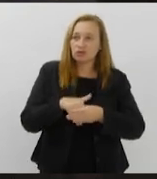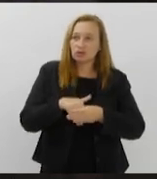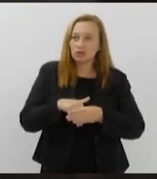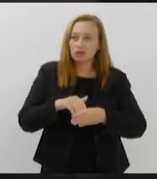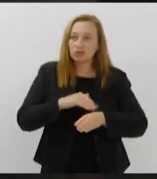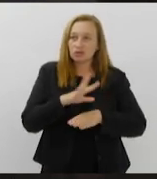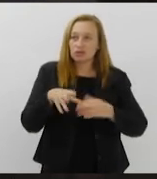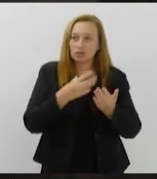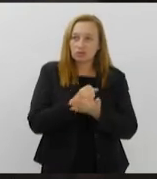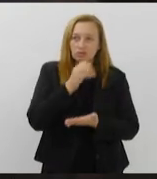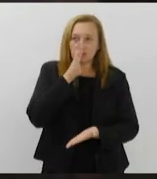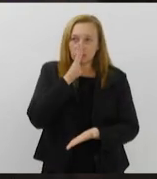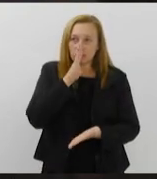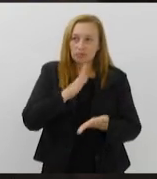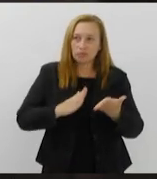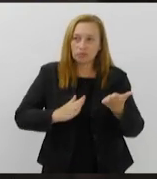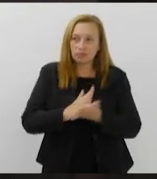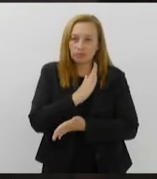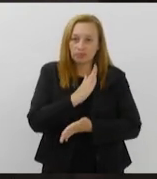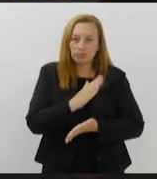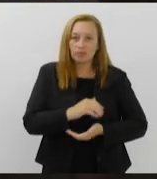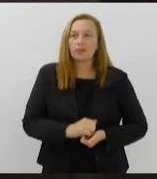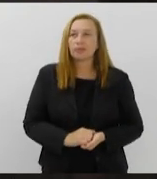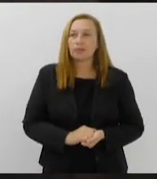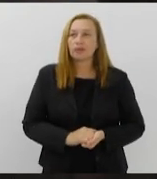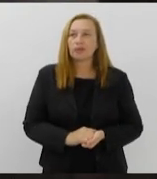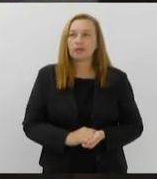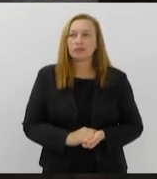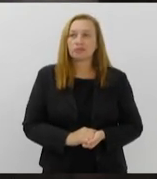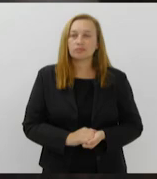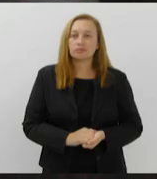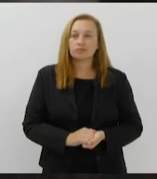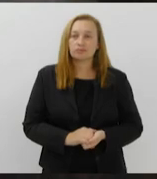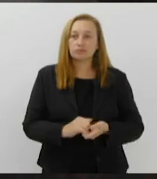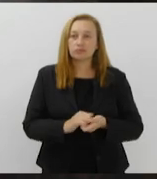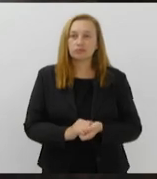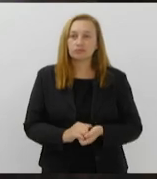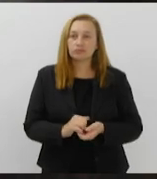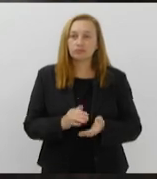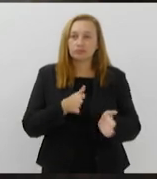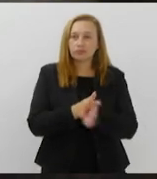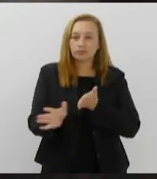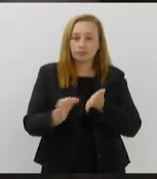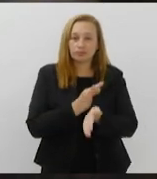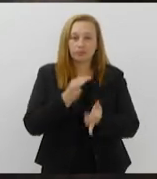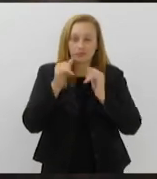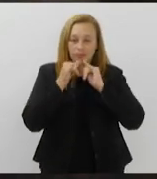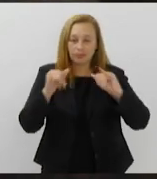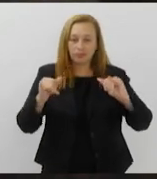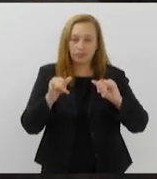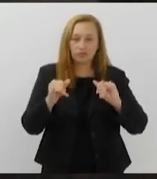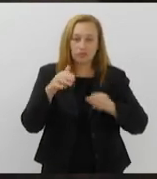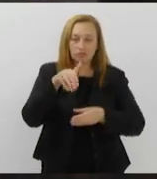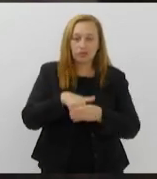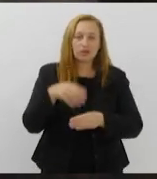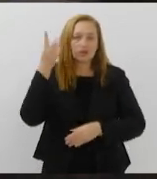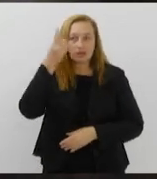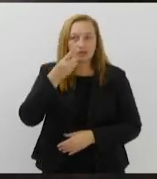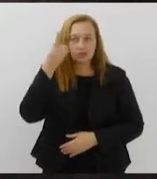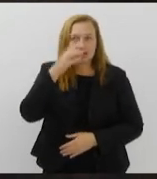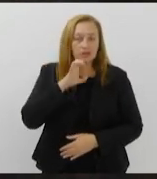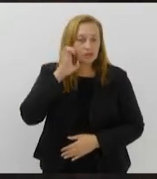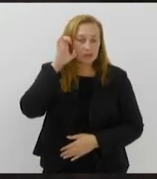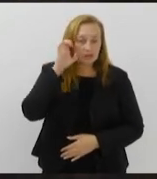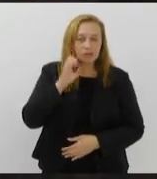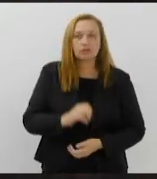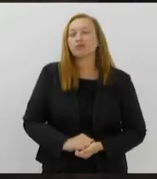Em votação, senhores que aprovam, permaneçam como estão. Aprovado, declaração vai voto, autógrafo. Presidente. Para a declaração de voto, deputada